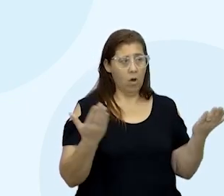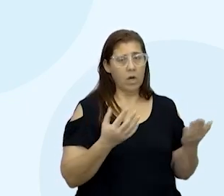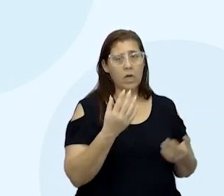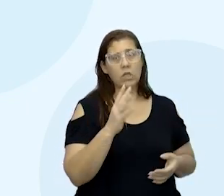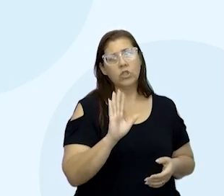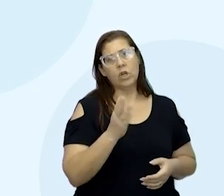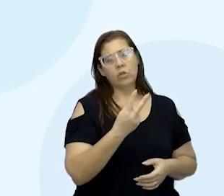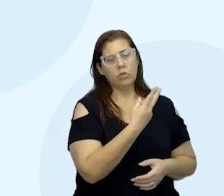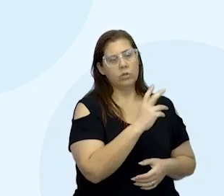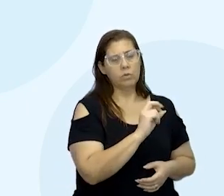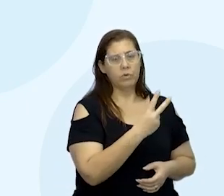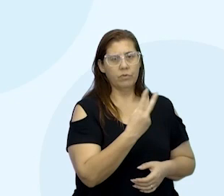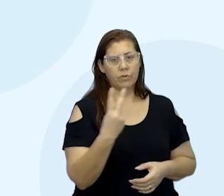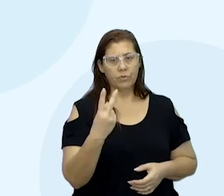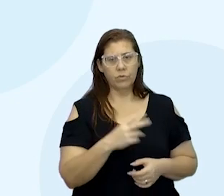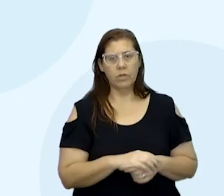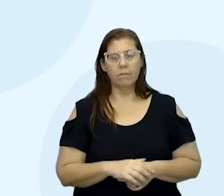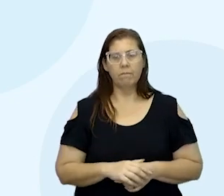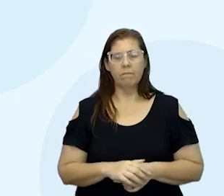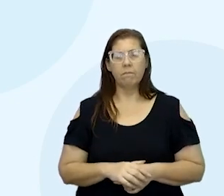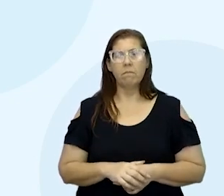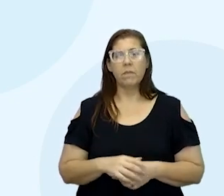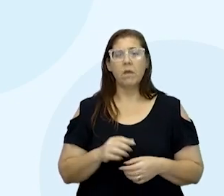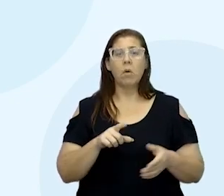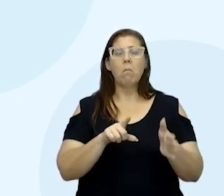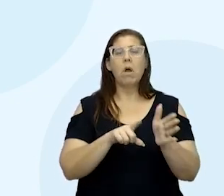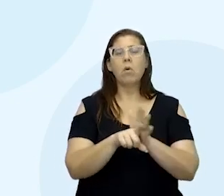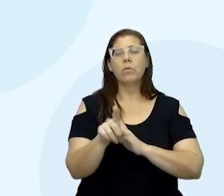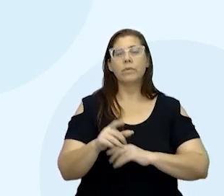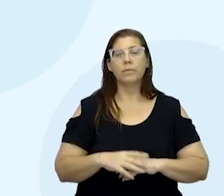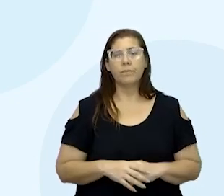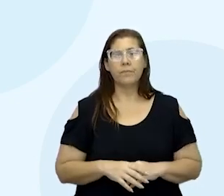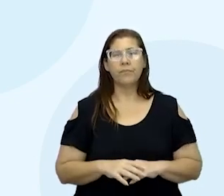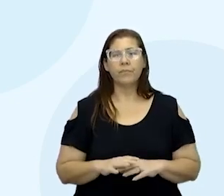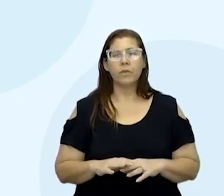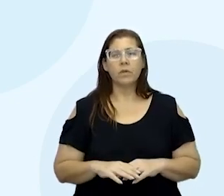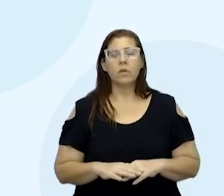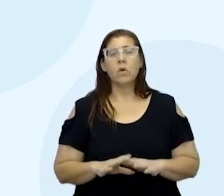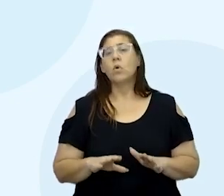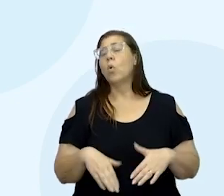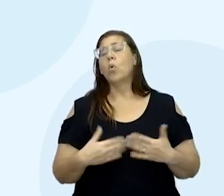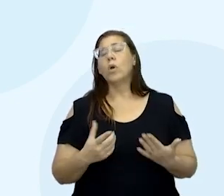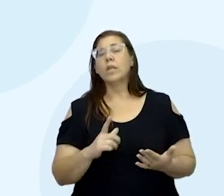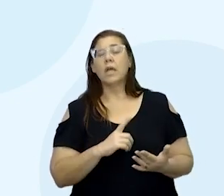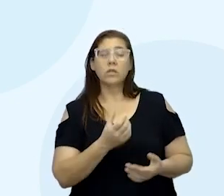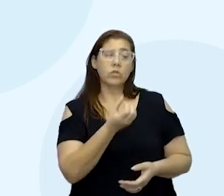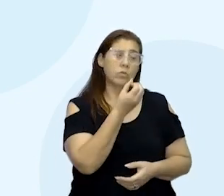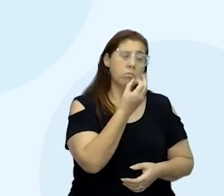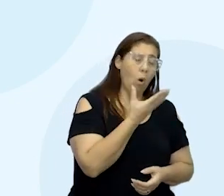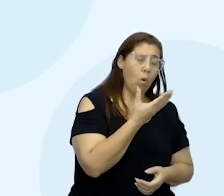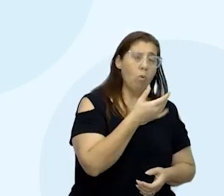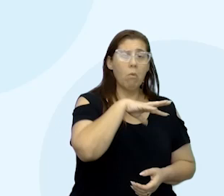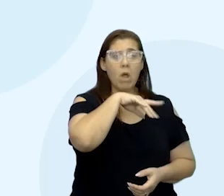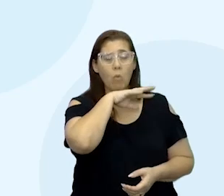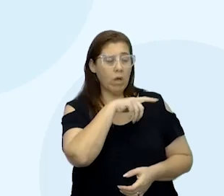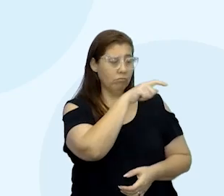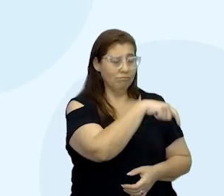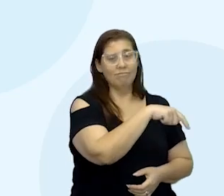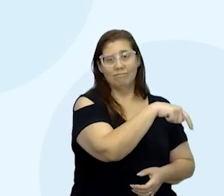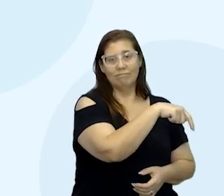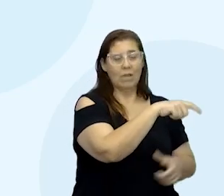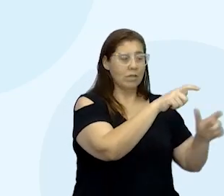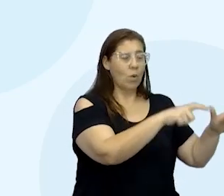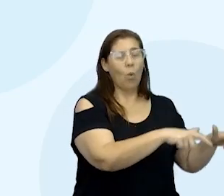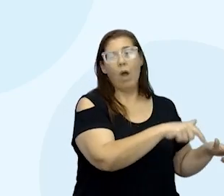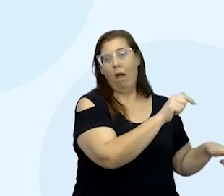2022. Próxima pergunta. Quais são as potencialidades e vulnerabilidades dessa região, né, do